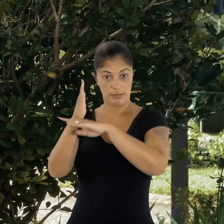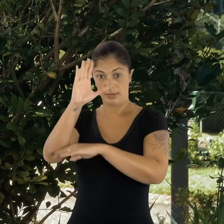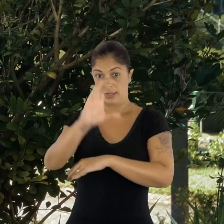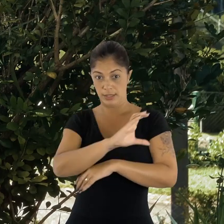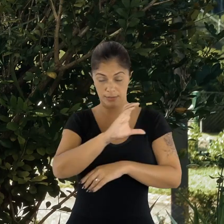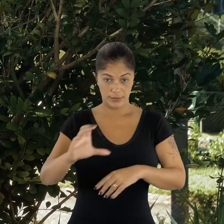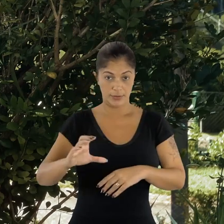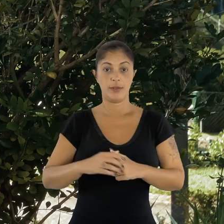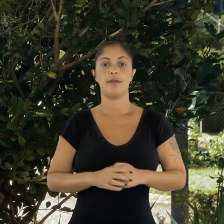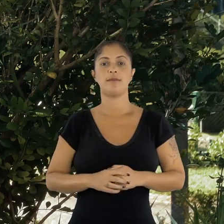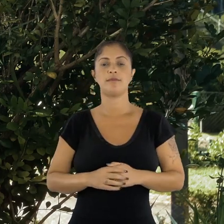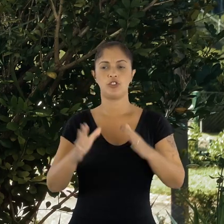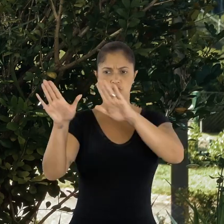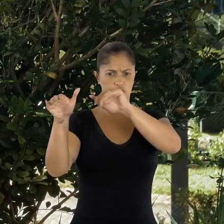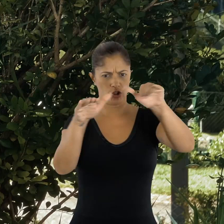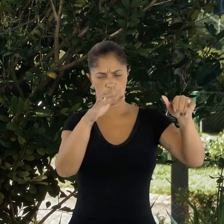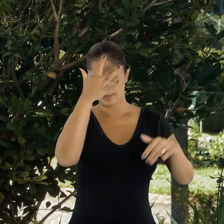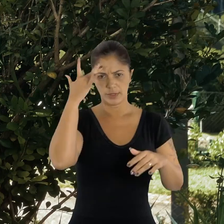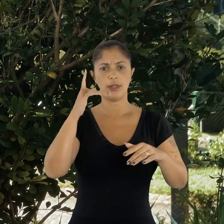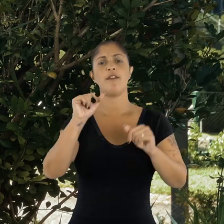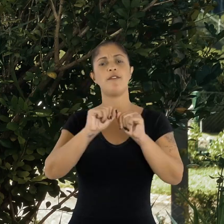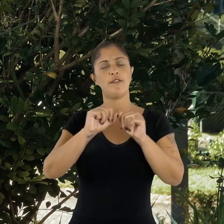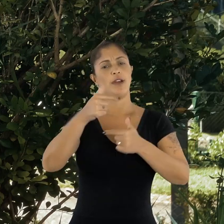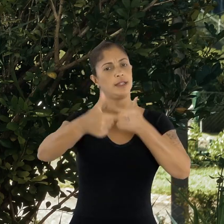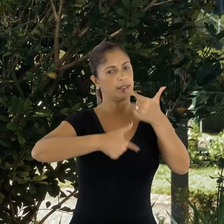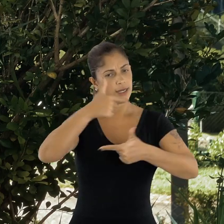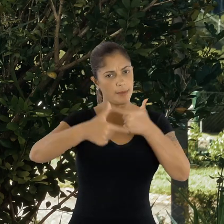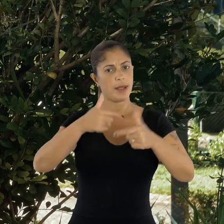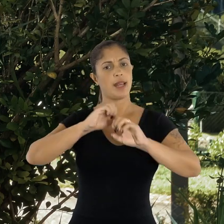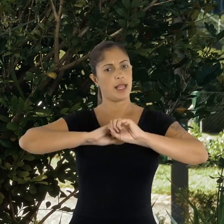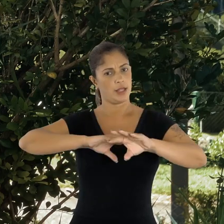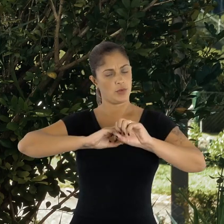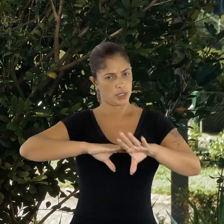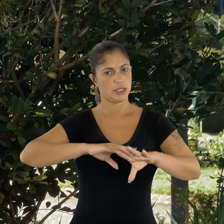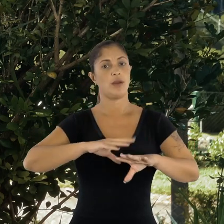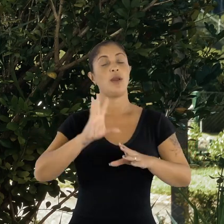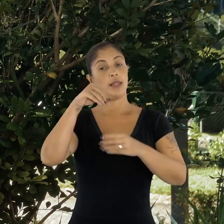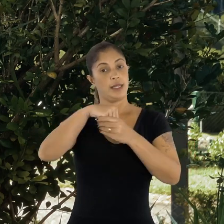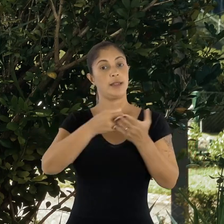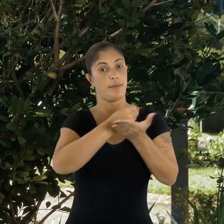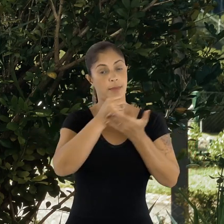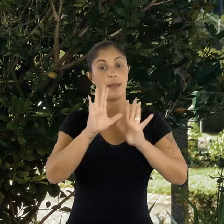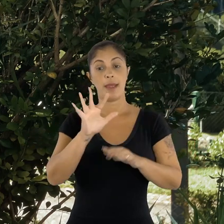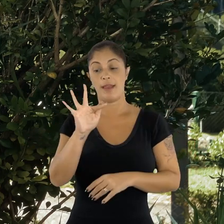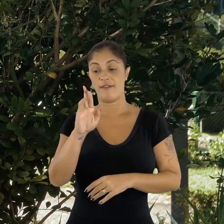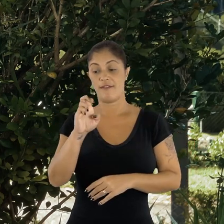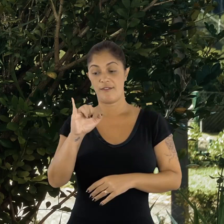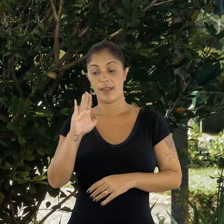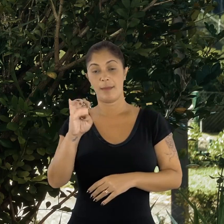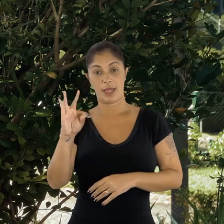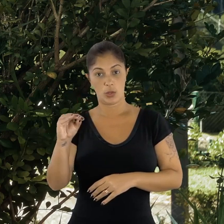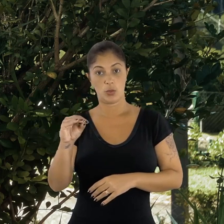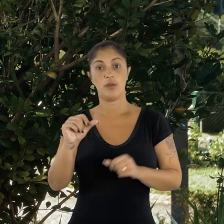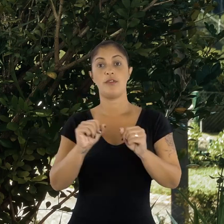nas igrejas, Celeste Fon. reunia o pessoal e fazia o trabalho de educação popular nas bases. E o Frei Beto